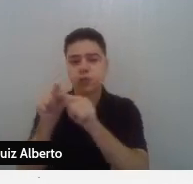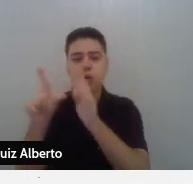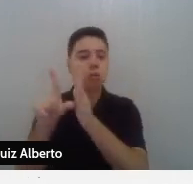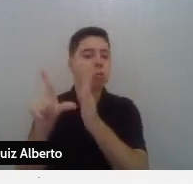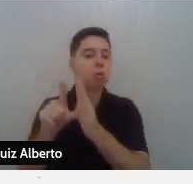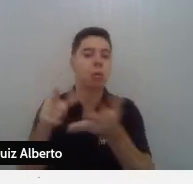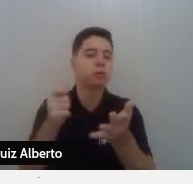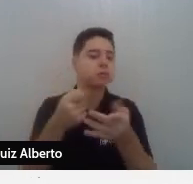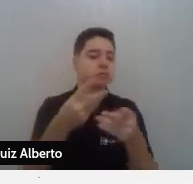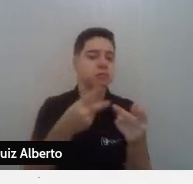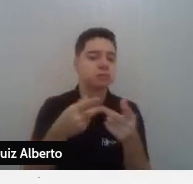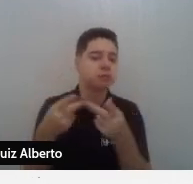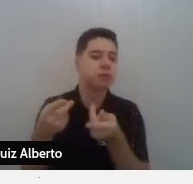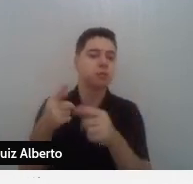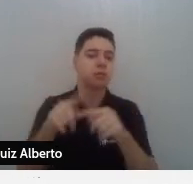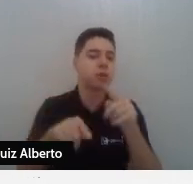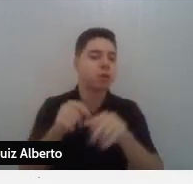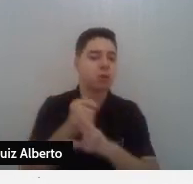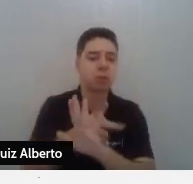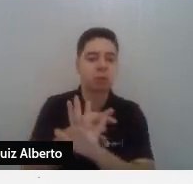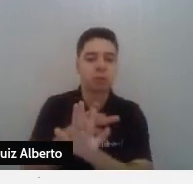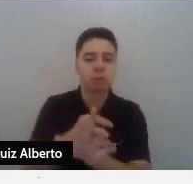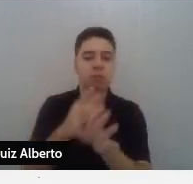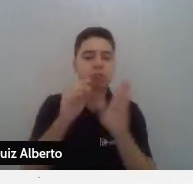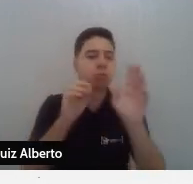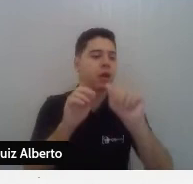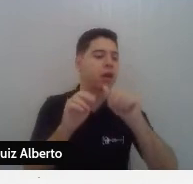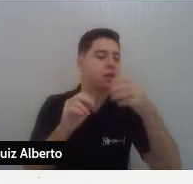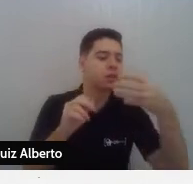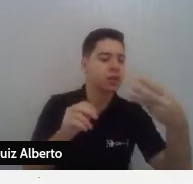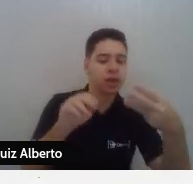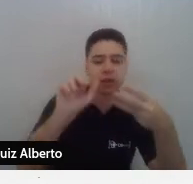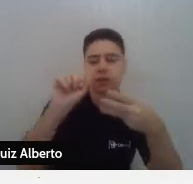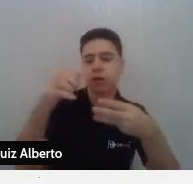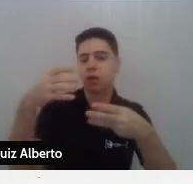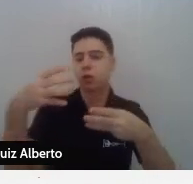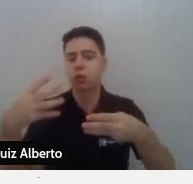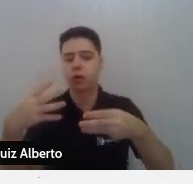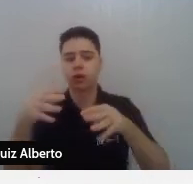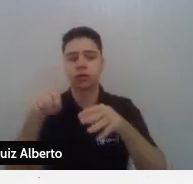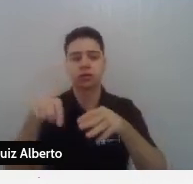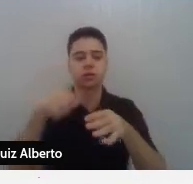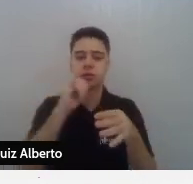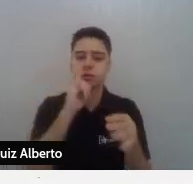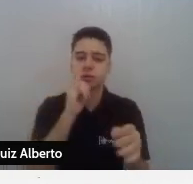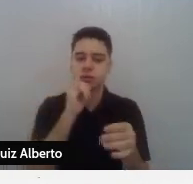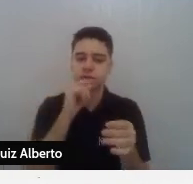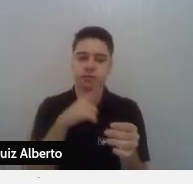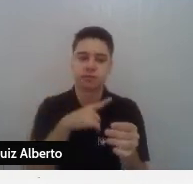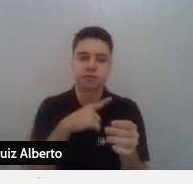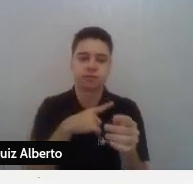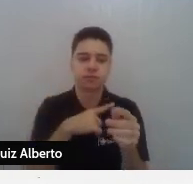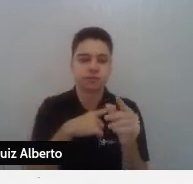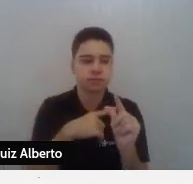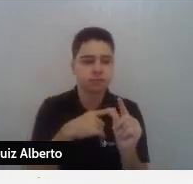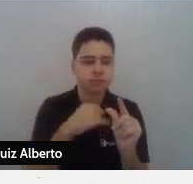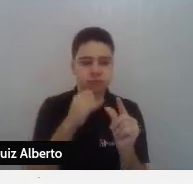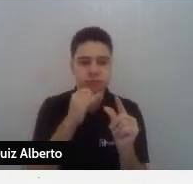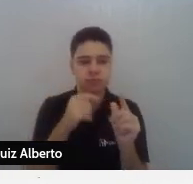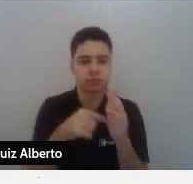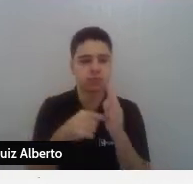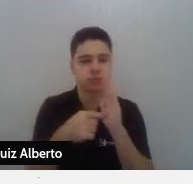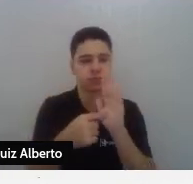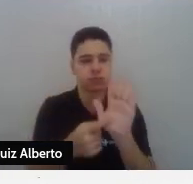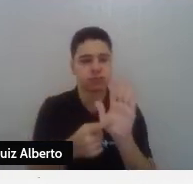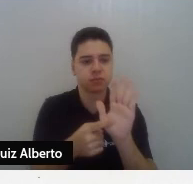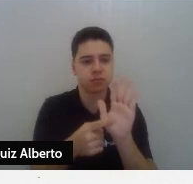papelaria, encontra em formato A3 e A4. Aqui eu tenho um pedacinho, eu trouxe um pedaço,